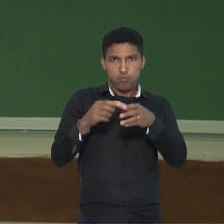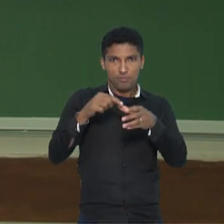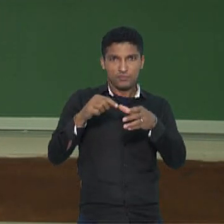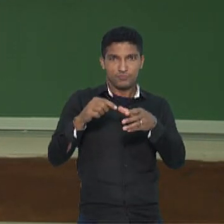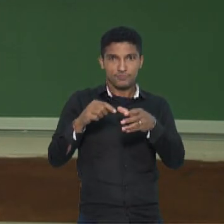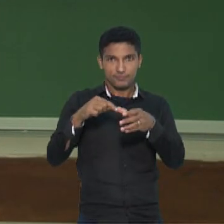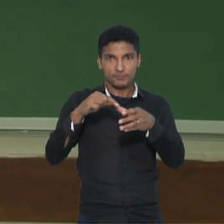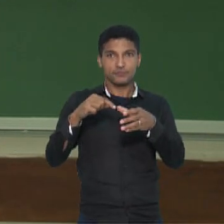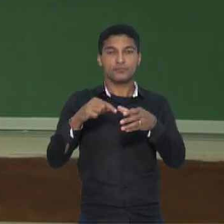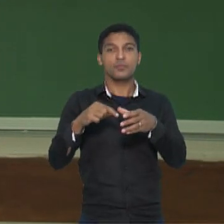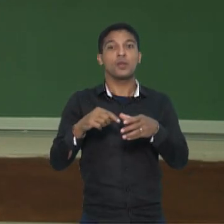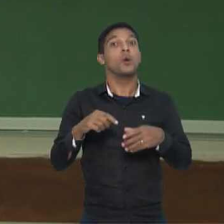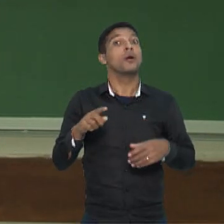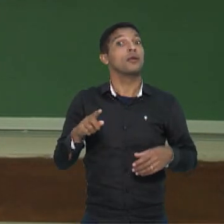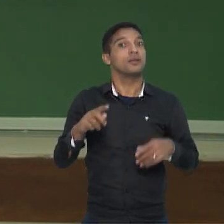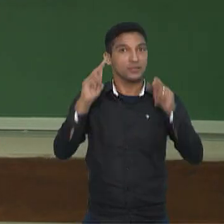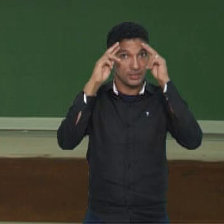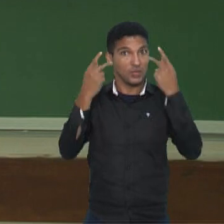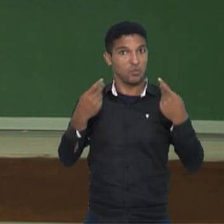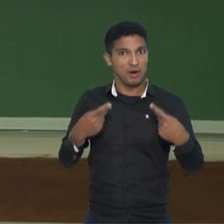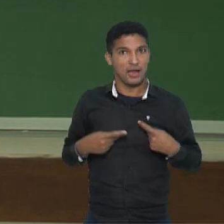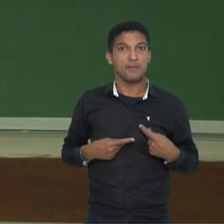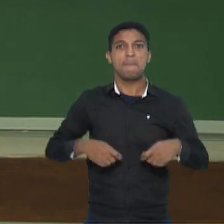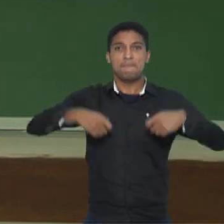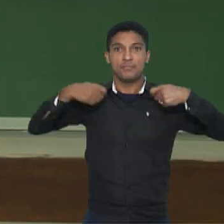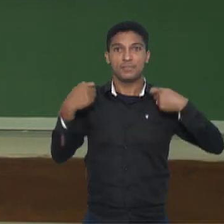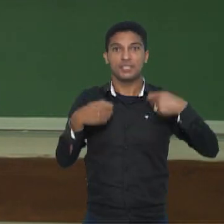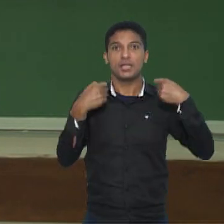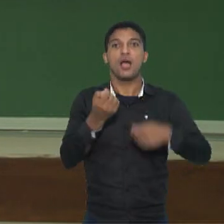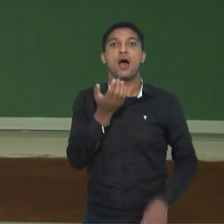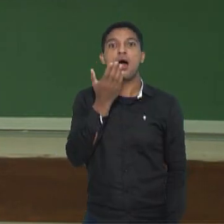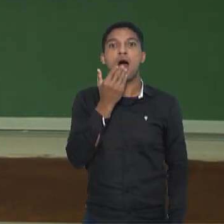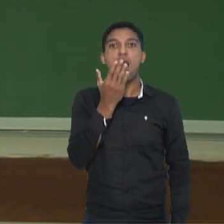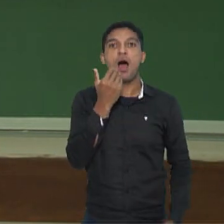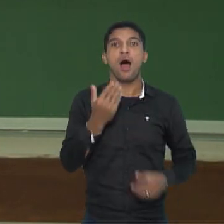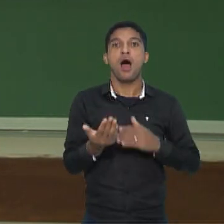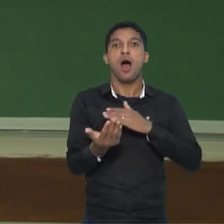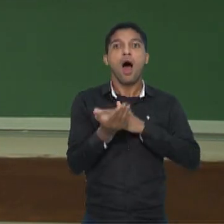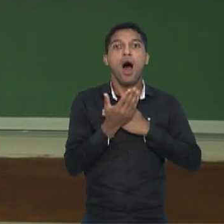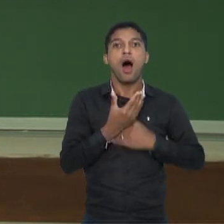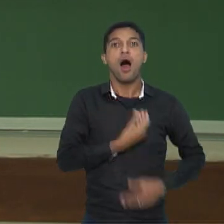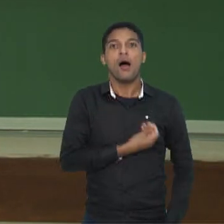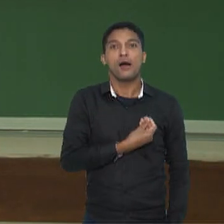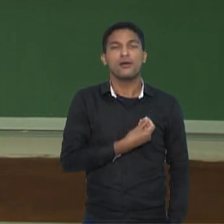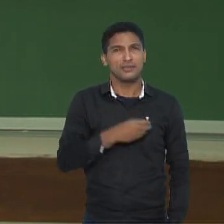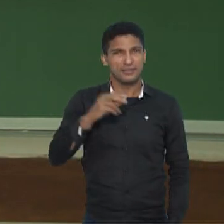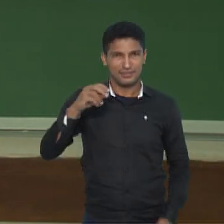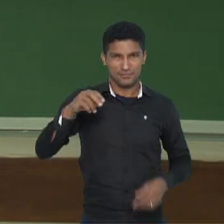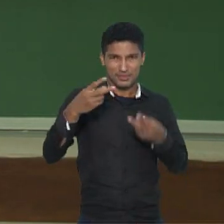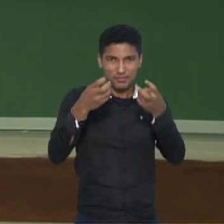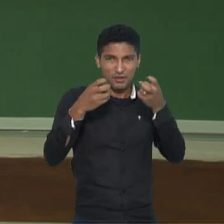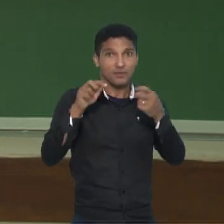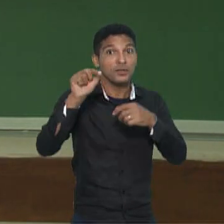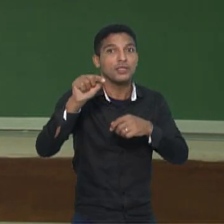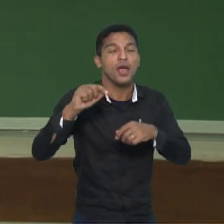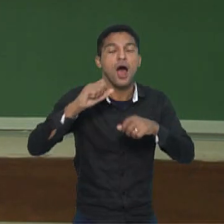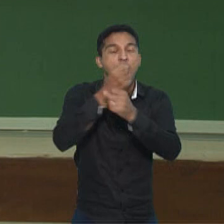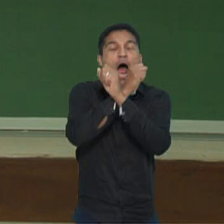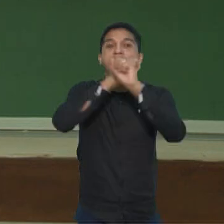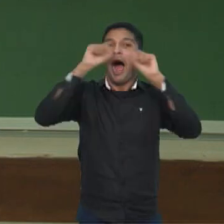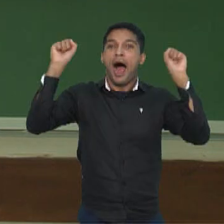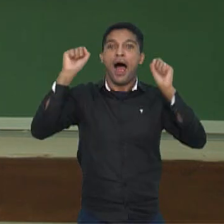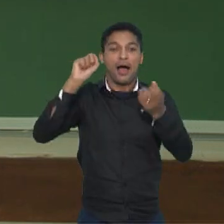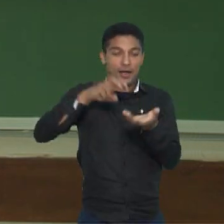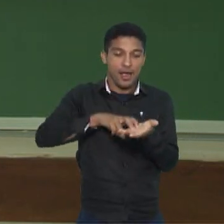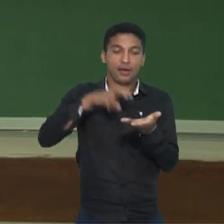humano. Note que nós levantamos, nos preparamos para um café da manhã e que vai nos preparar para a